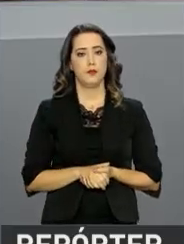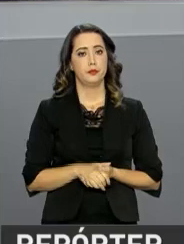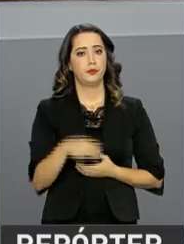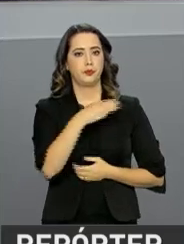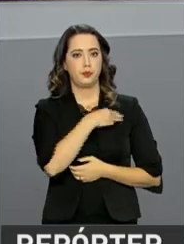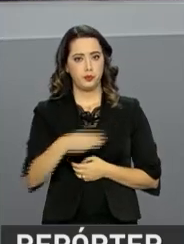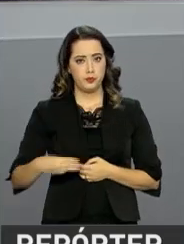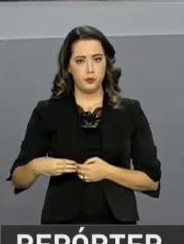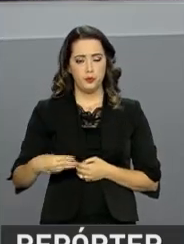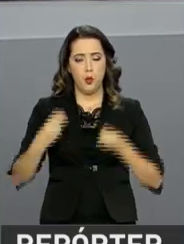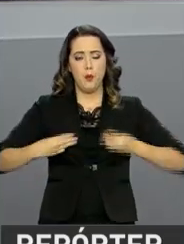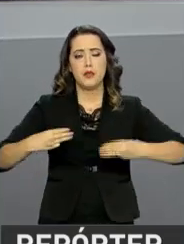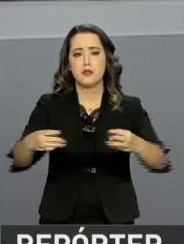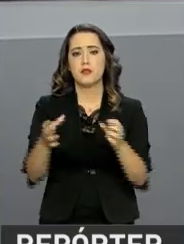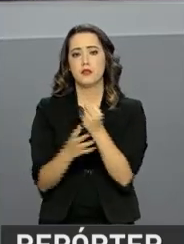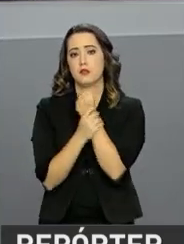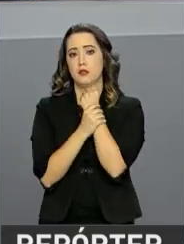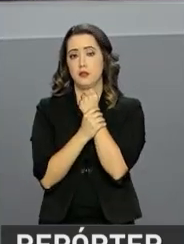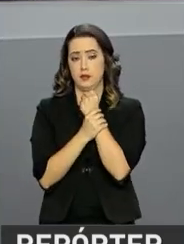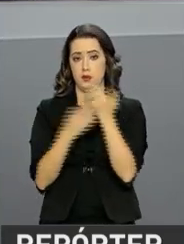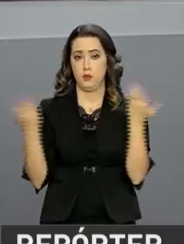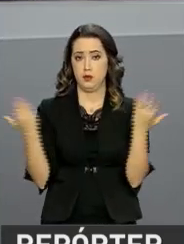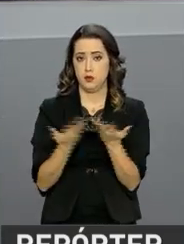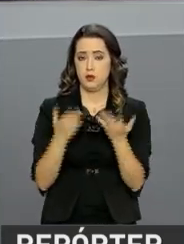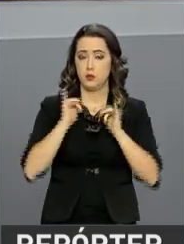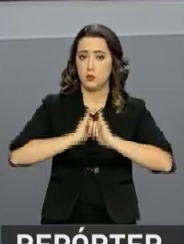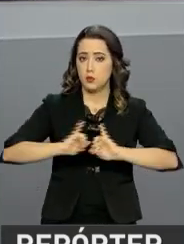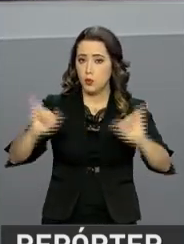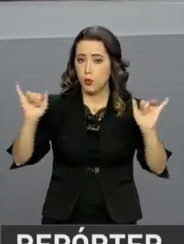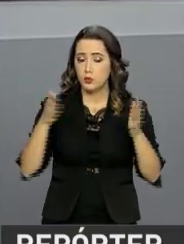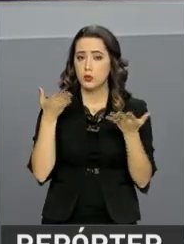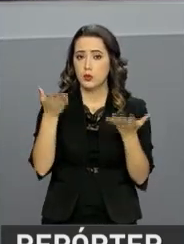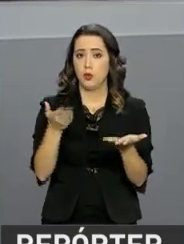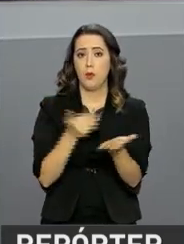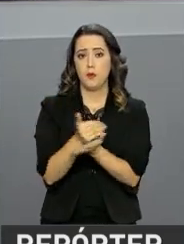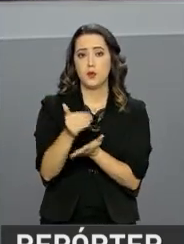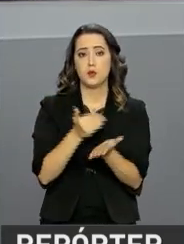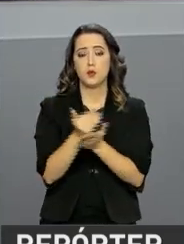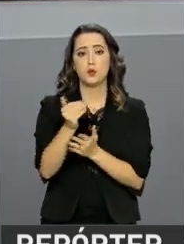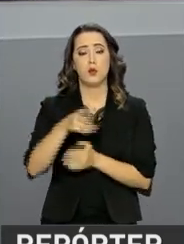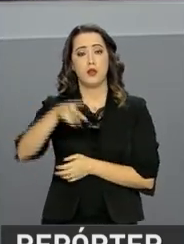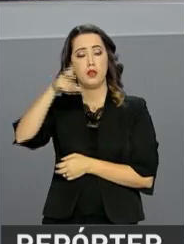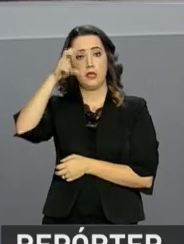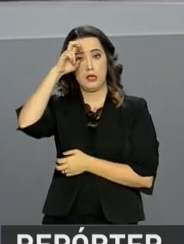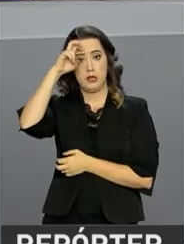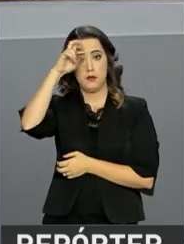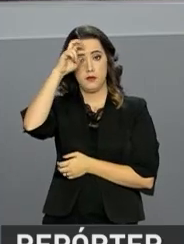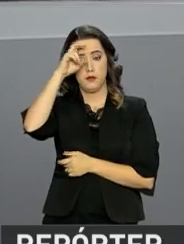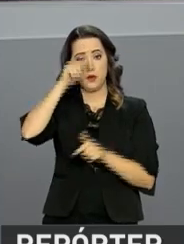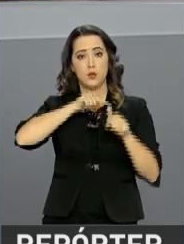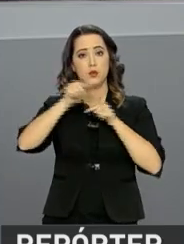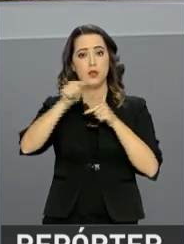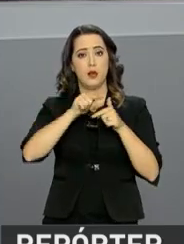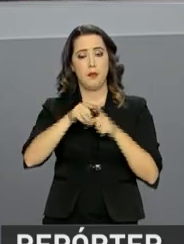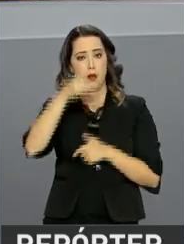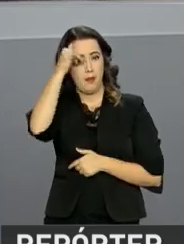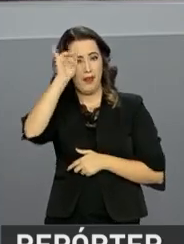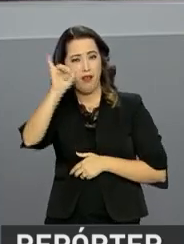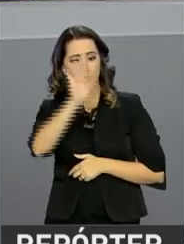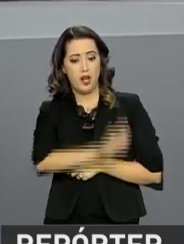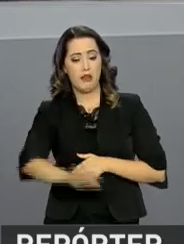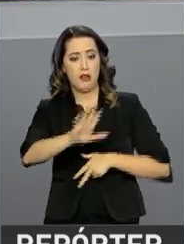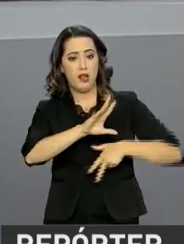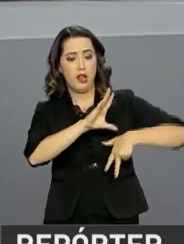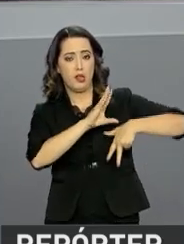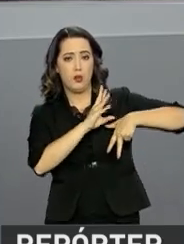ministério da segurança pública deflagrou nesta quinta feira uma operação contra pedofilia no país cerca de 2.600